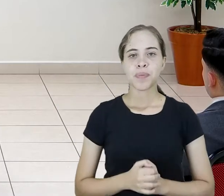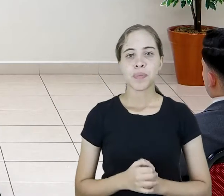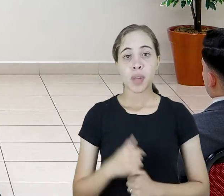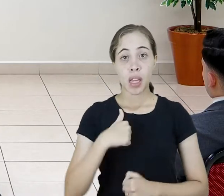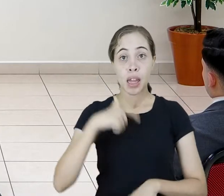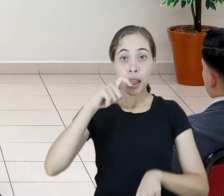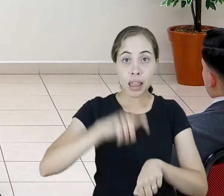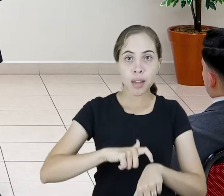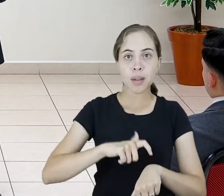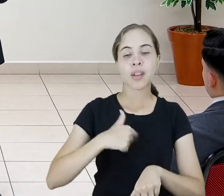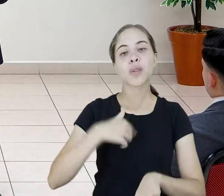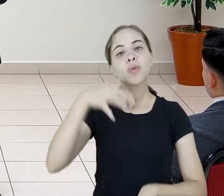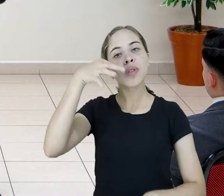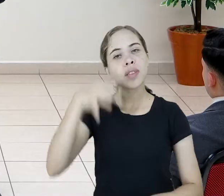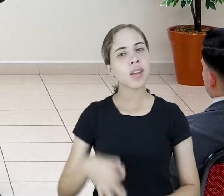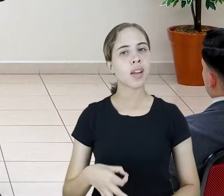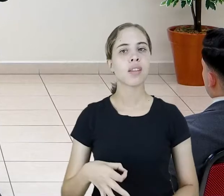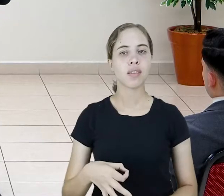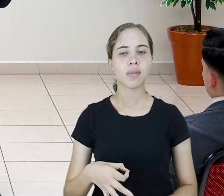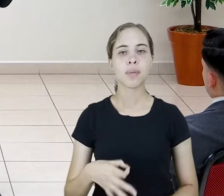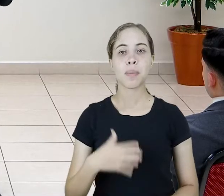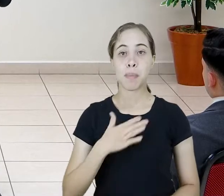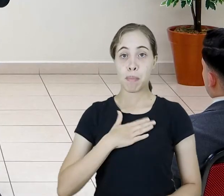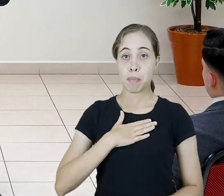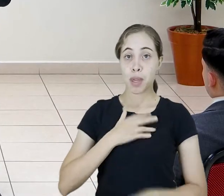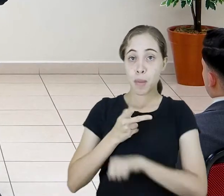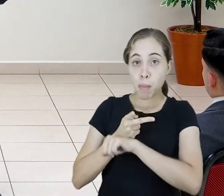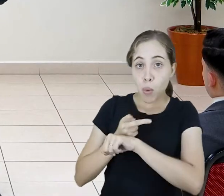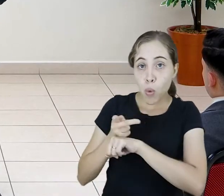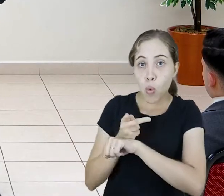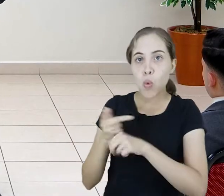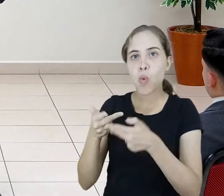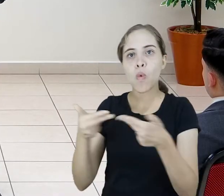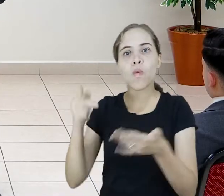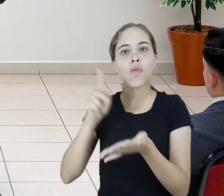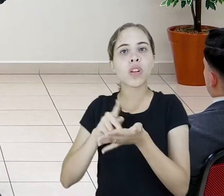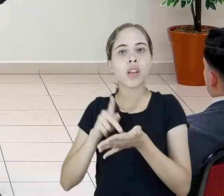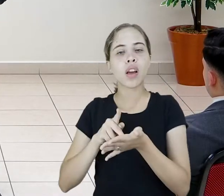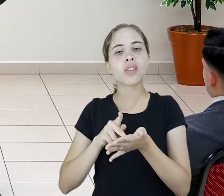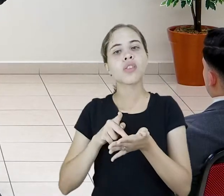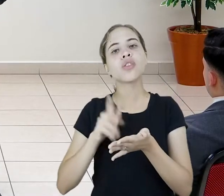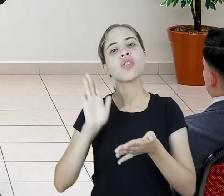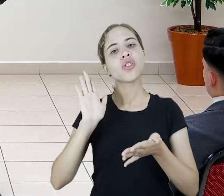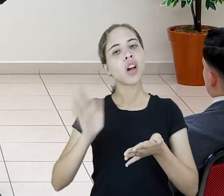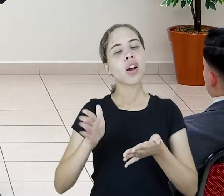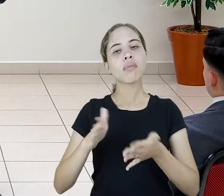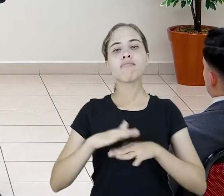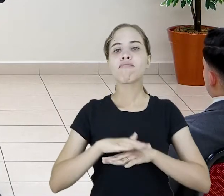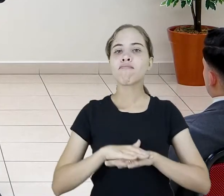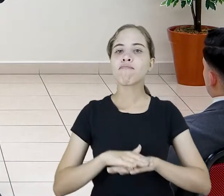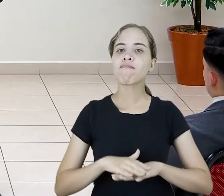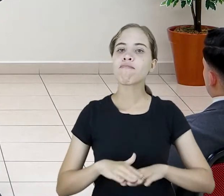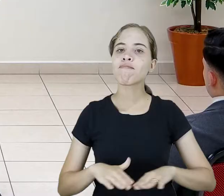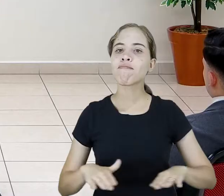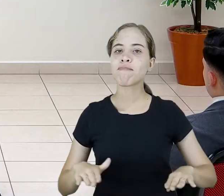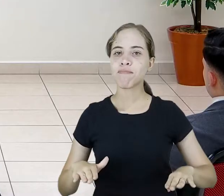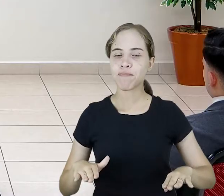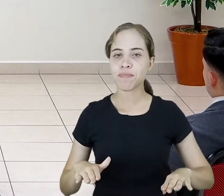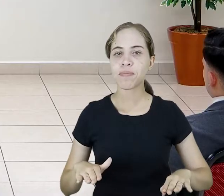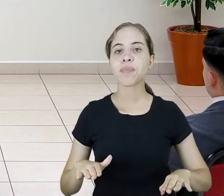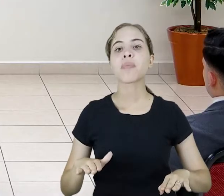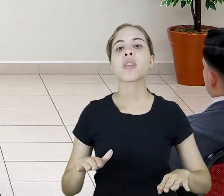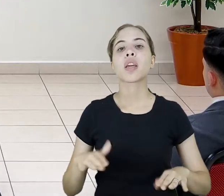momento eu tive a certeza de que a minha busca pela verdade havia chegado ao fim. O Livro de Mórmon